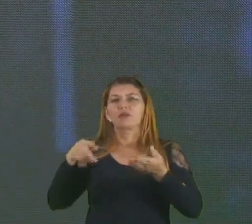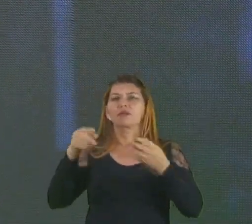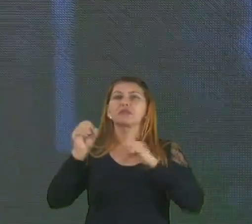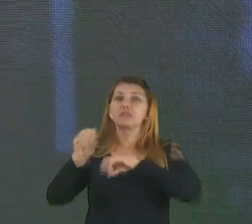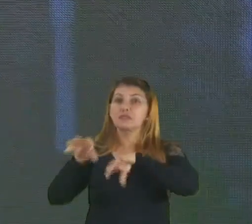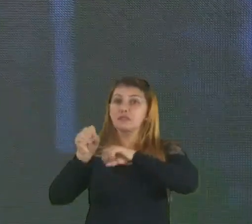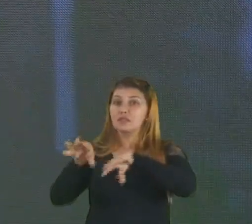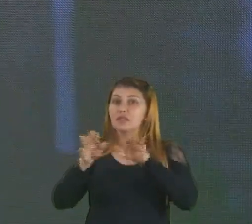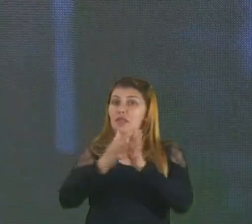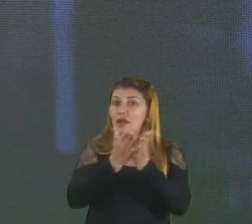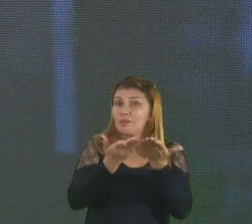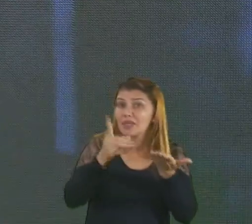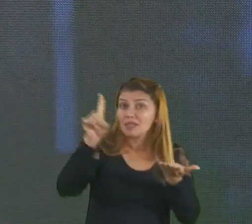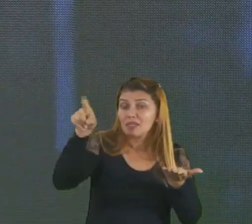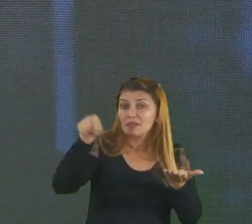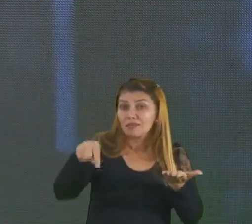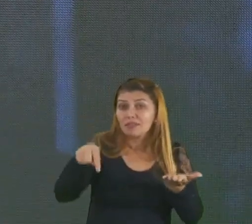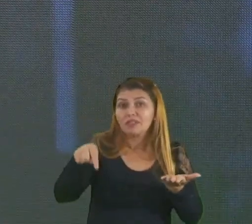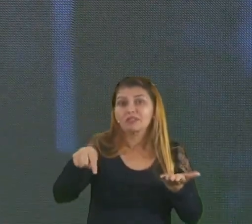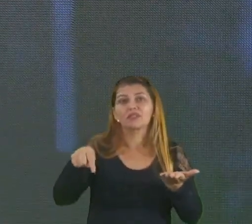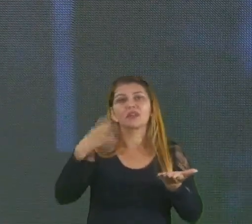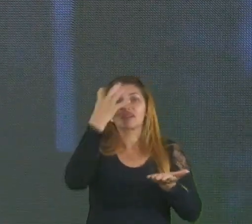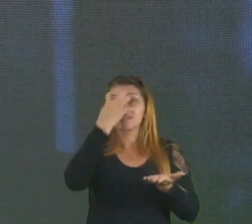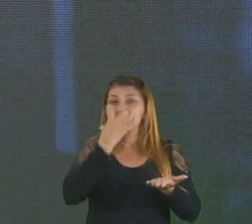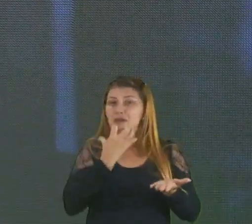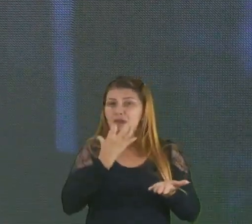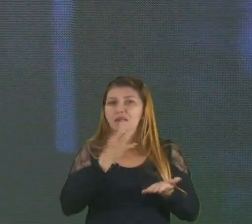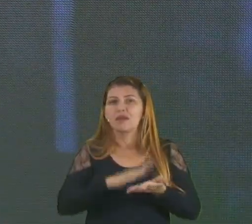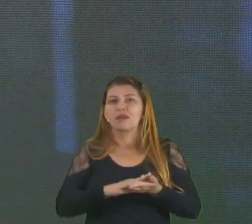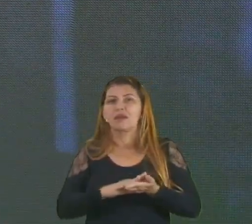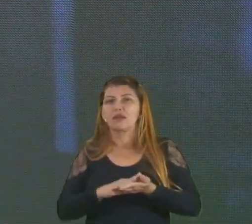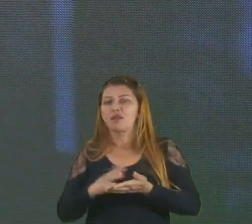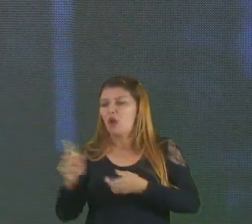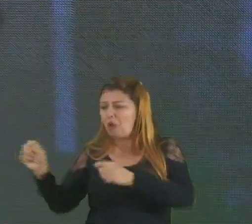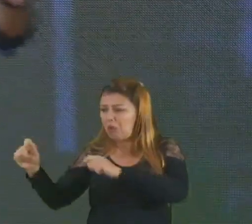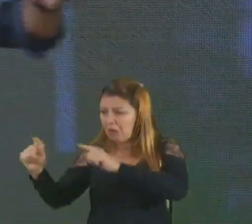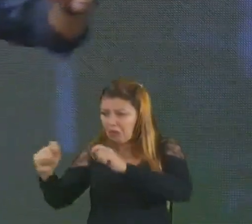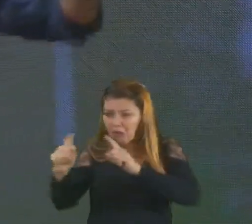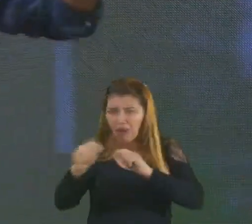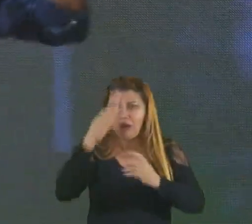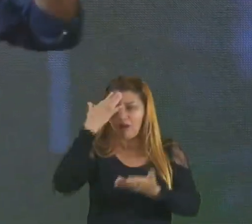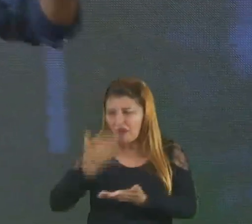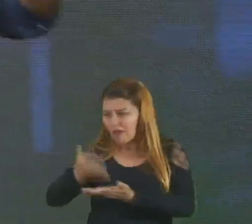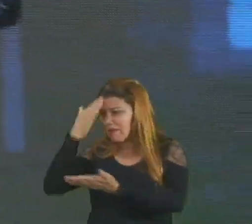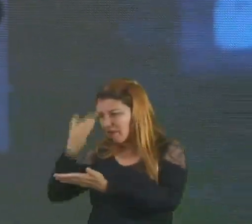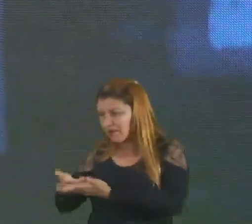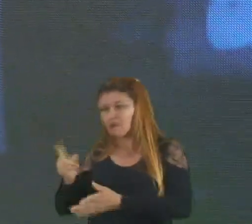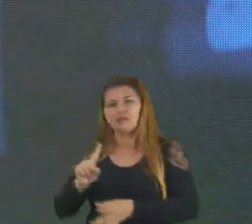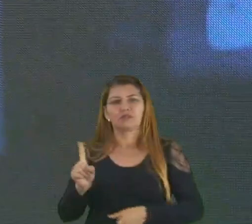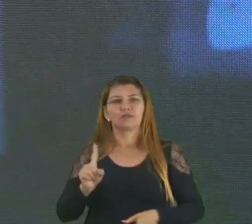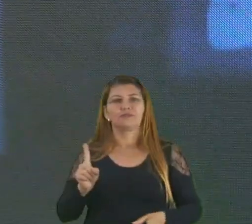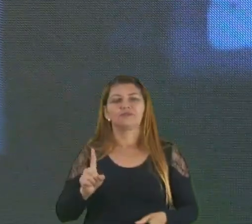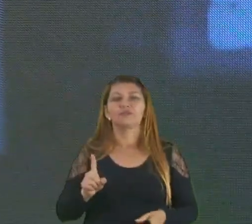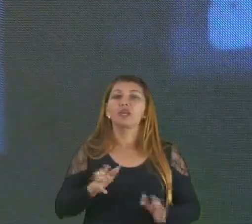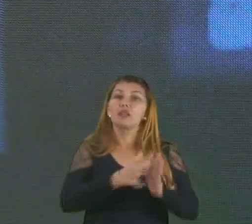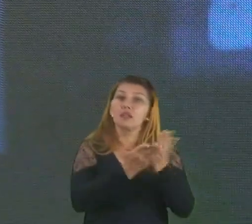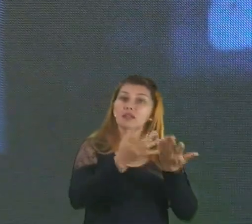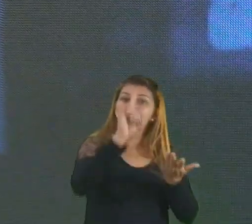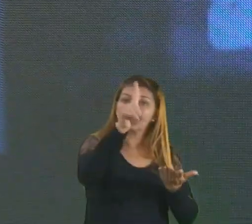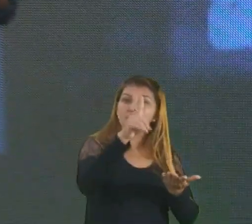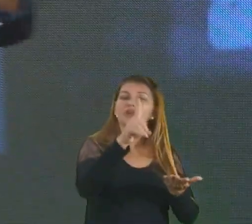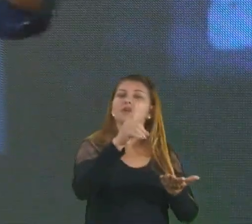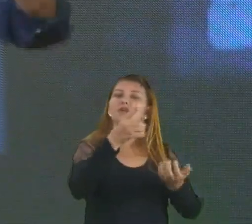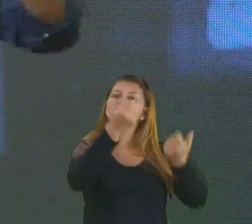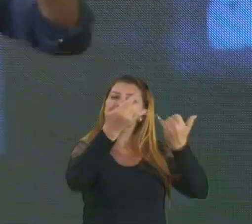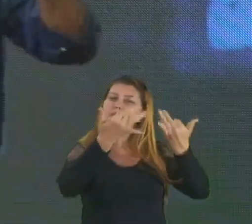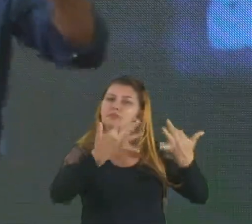ensina a Bíblia. Então não entre em qualquer confusão, porque a Bíblia diz que nos últimos dias